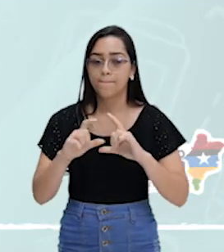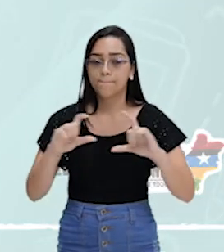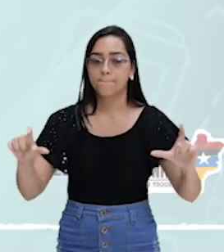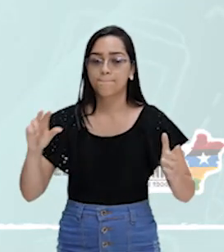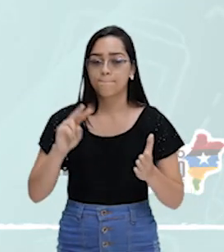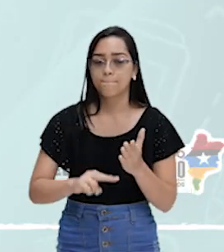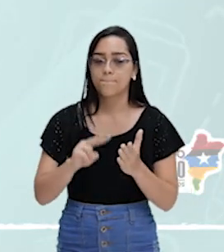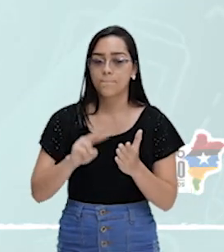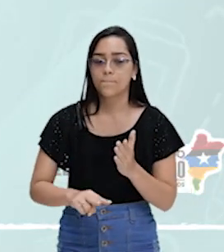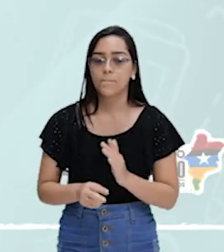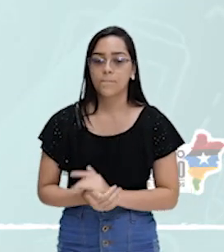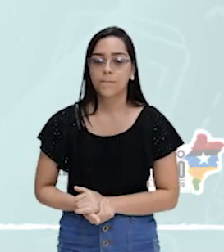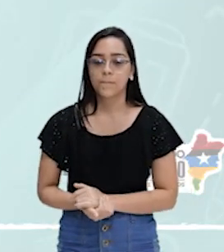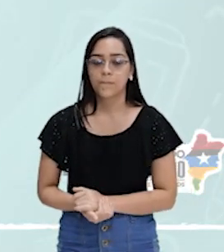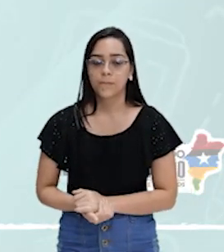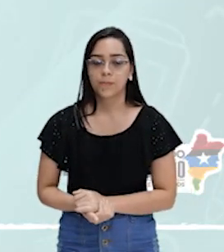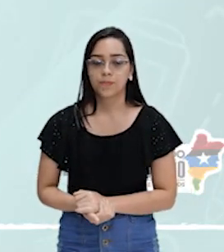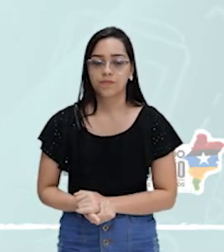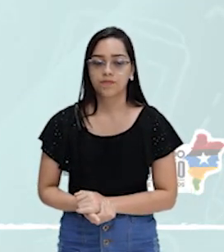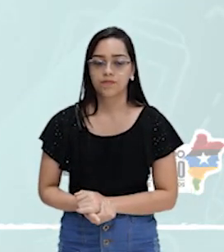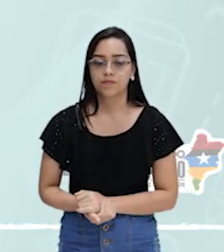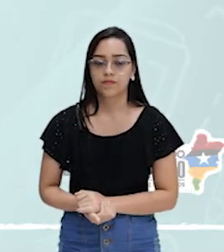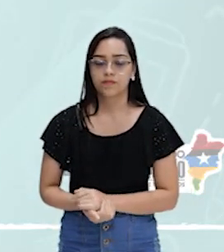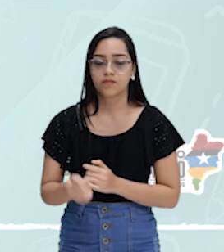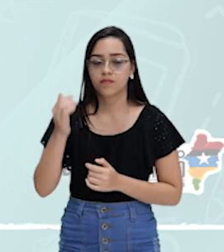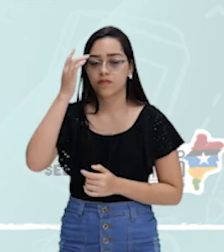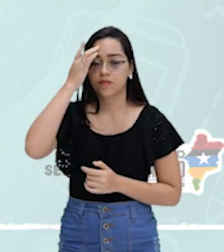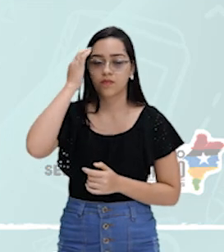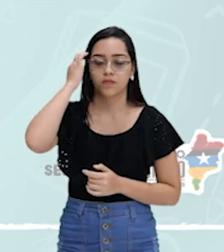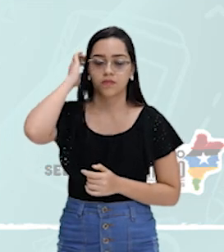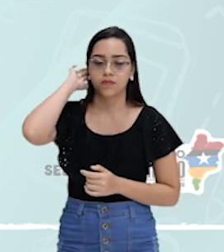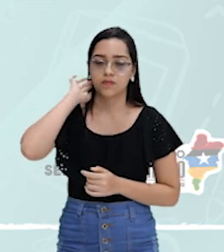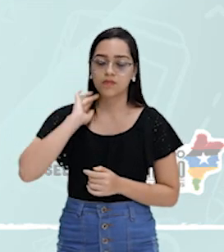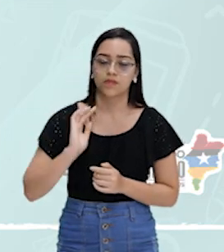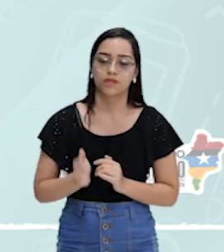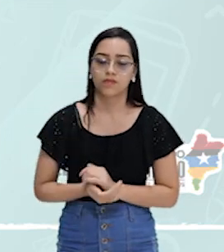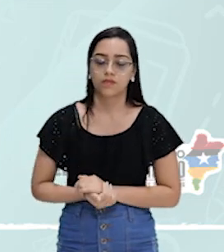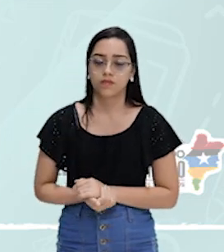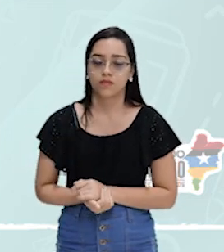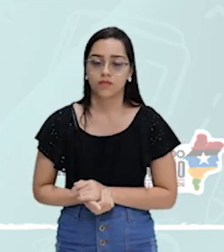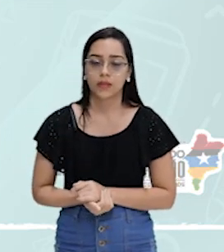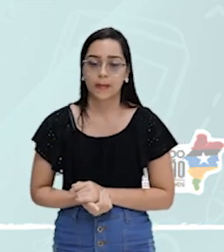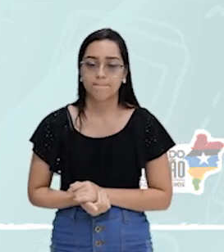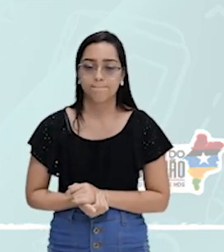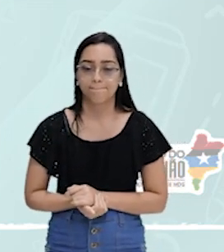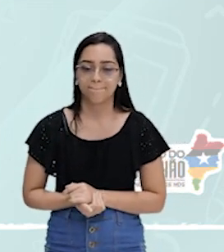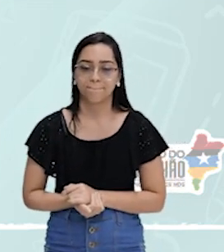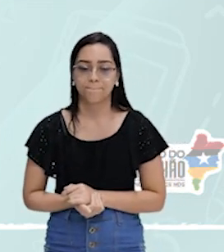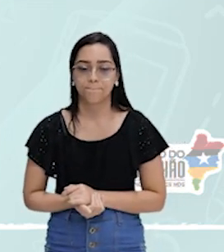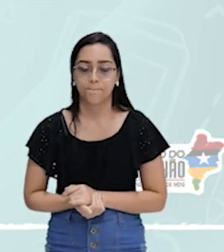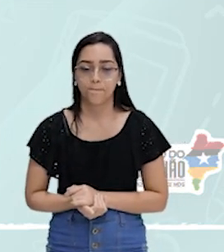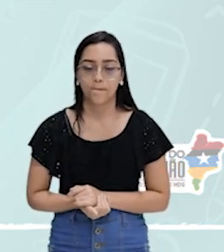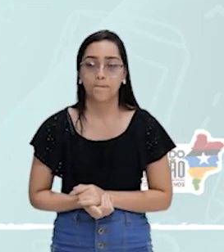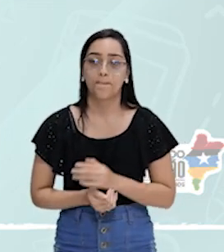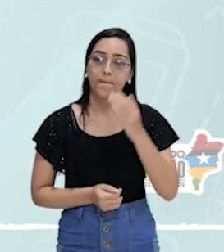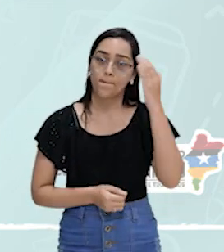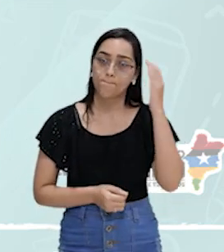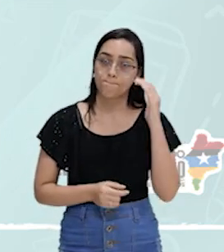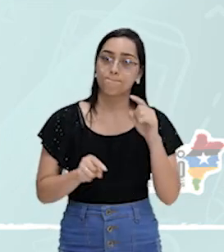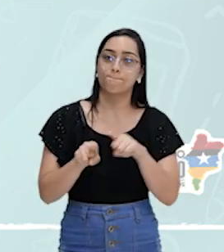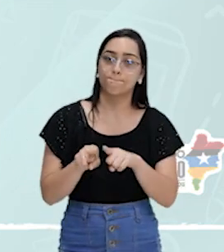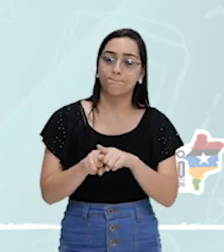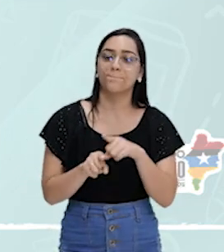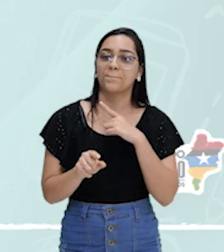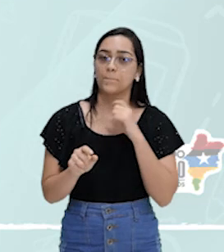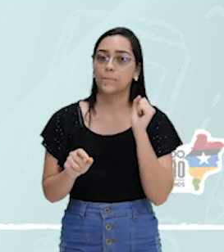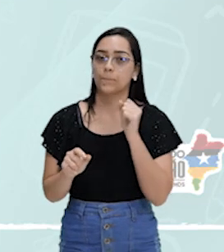obras naturalistas são definidas pelo desejo de garantir um caráter científico aos romances. Então, a ciência aí entrando